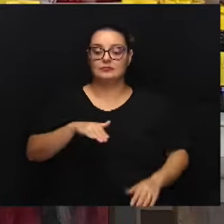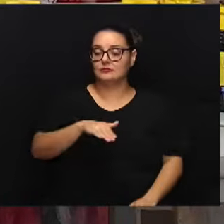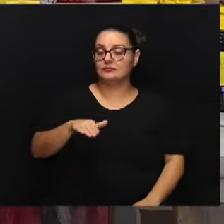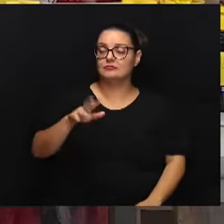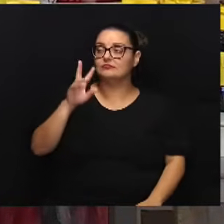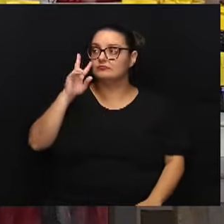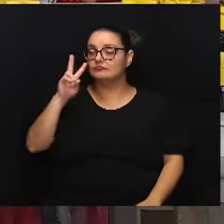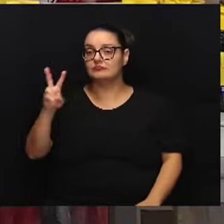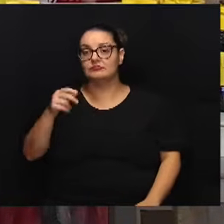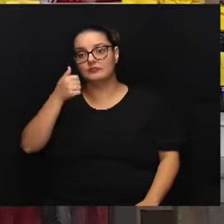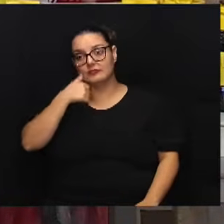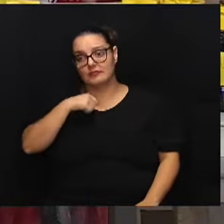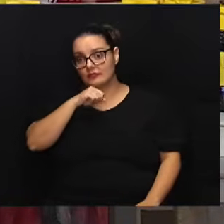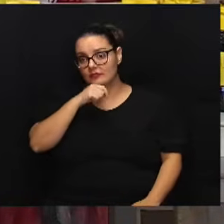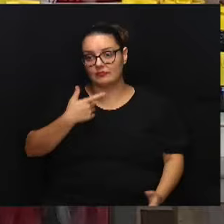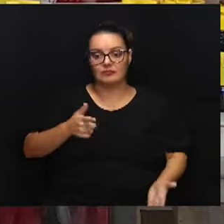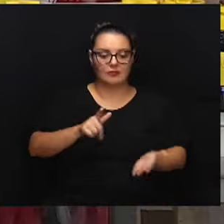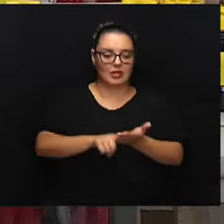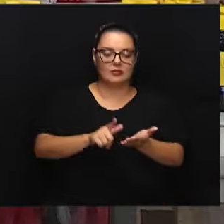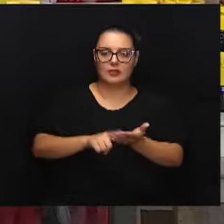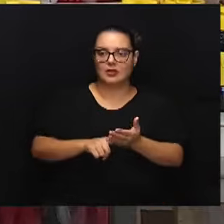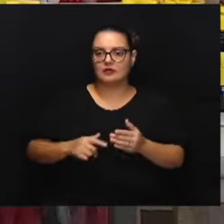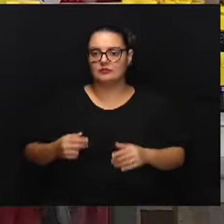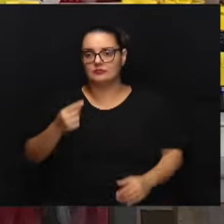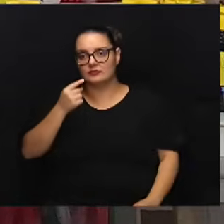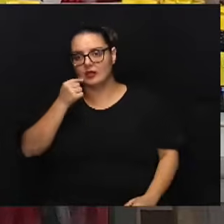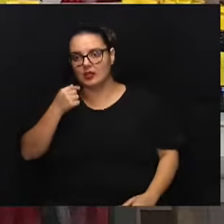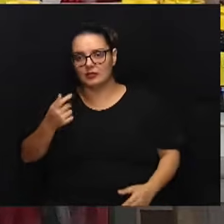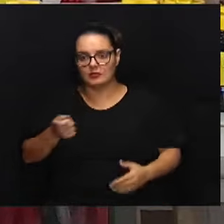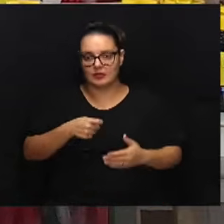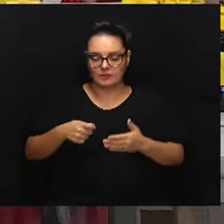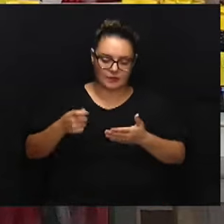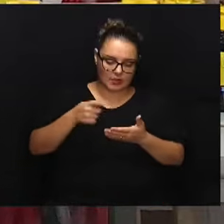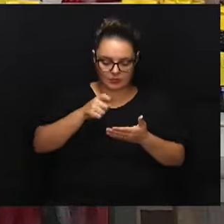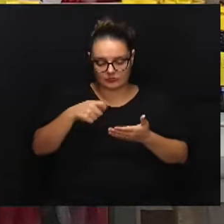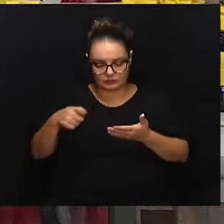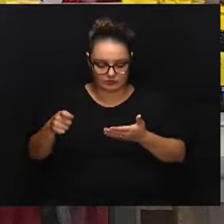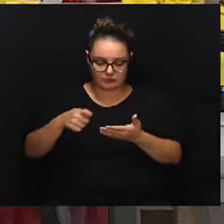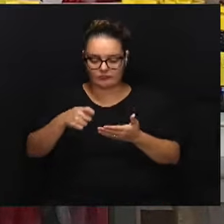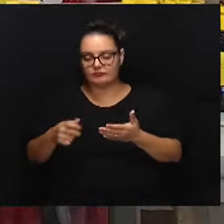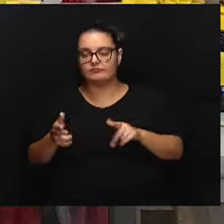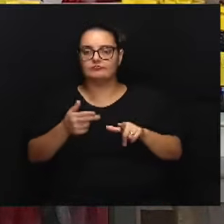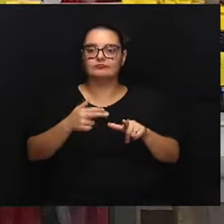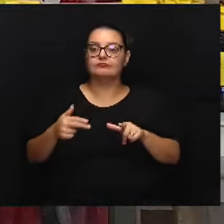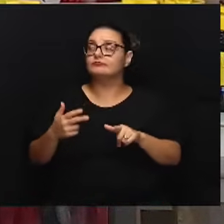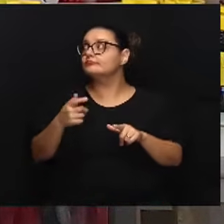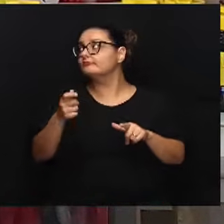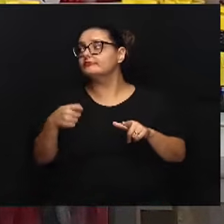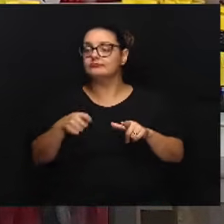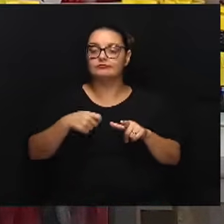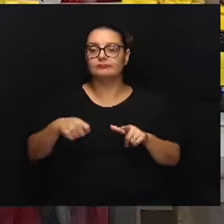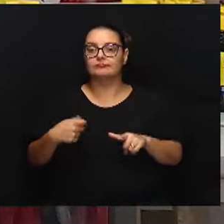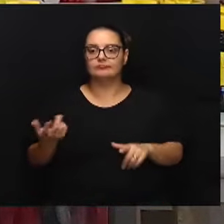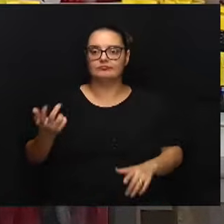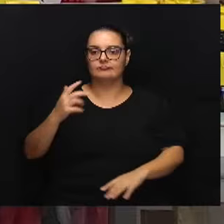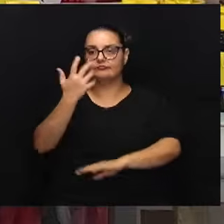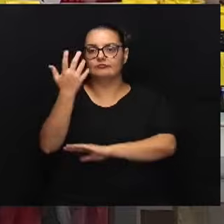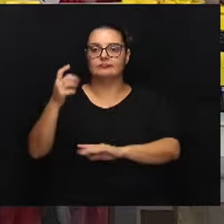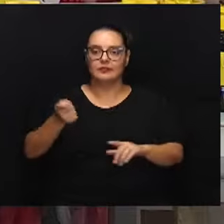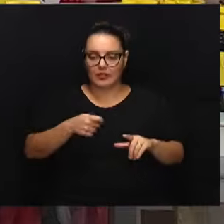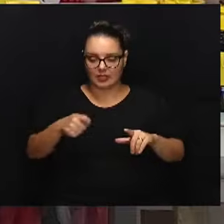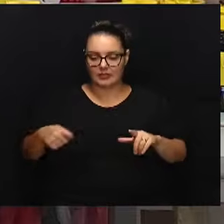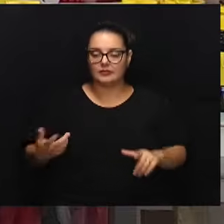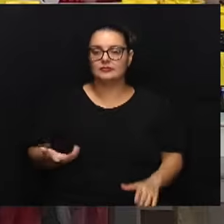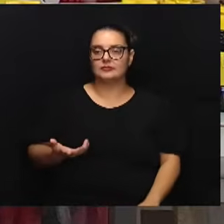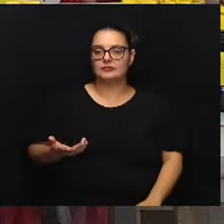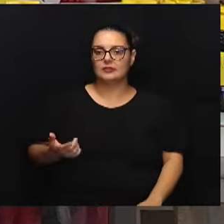carro, minha mãe dava bloquinho de desenhos, caderno, e eu ficava no carro ali, desenhando paisagem, aí passava nuvens. E a